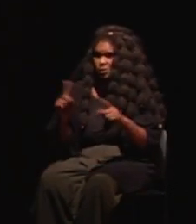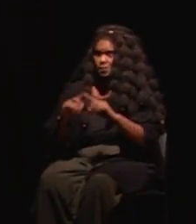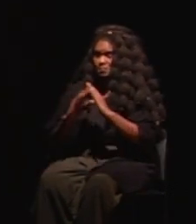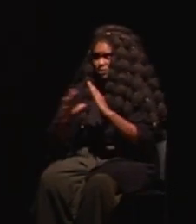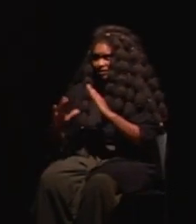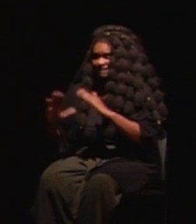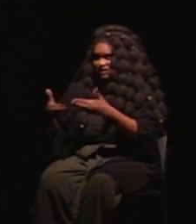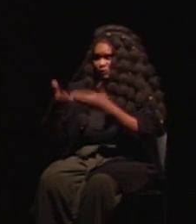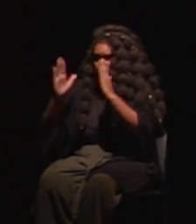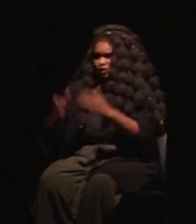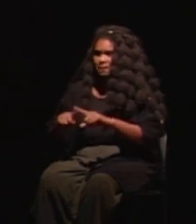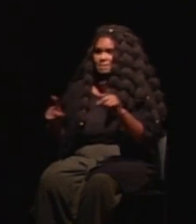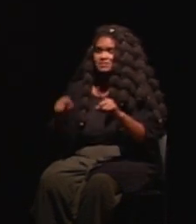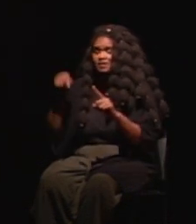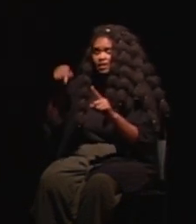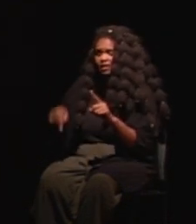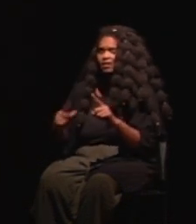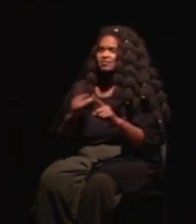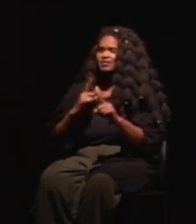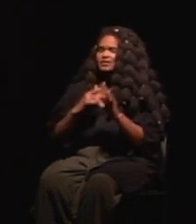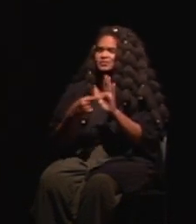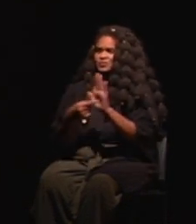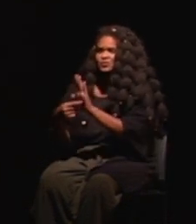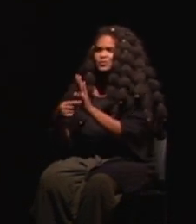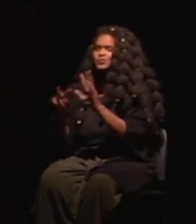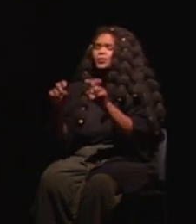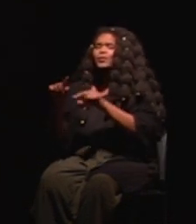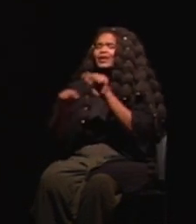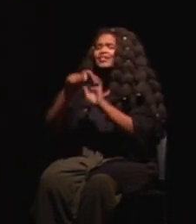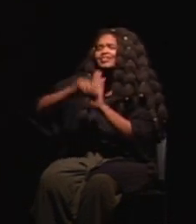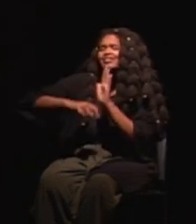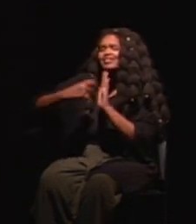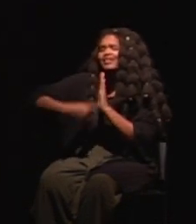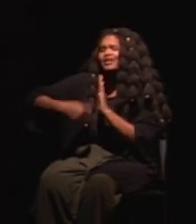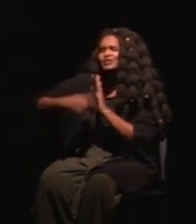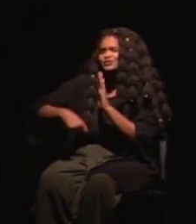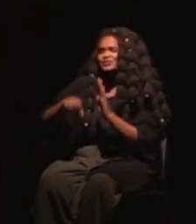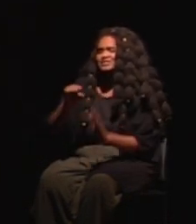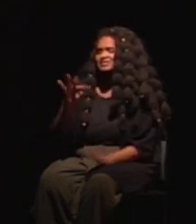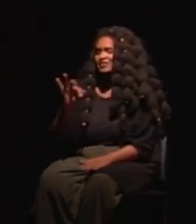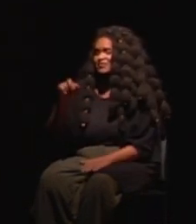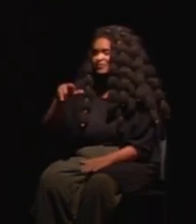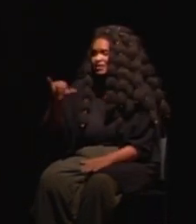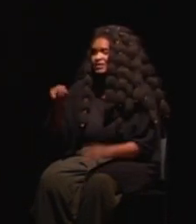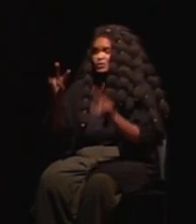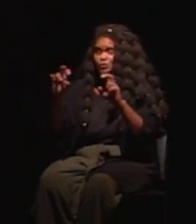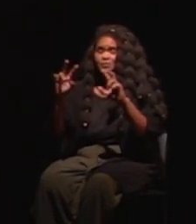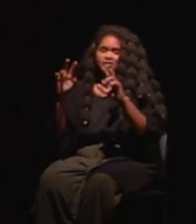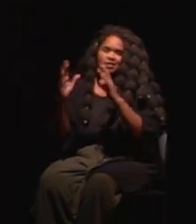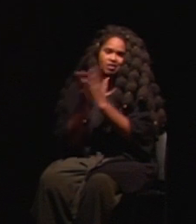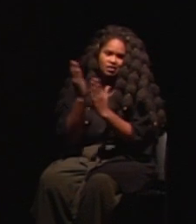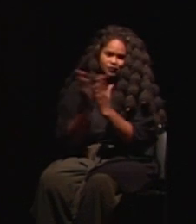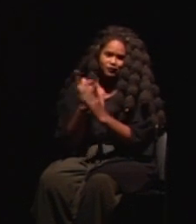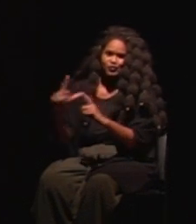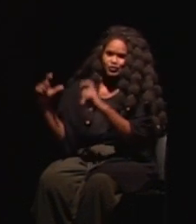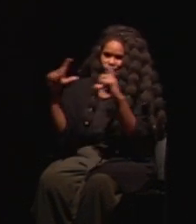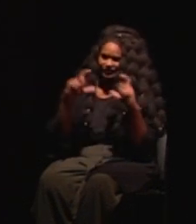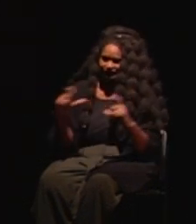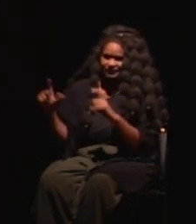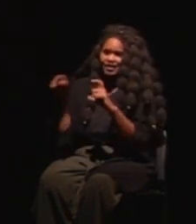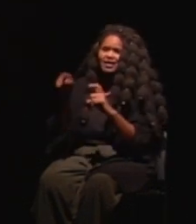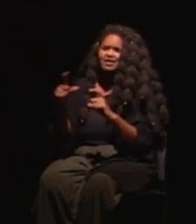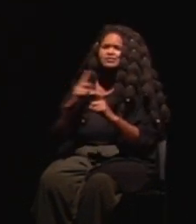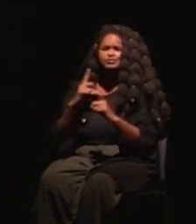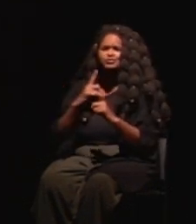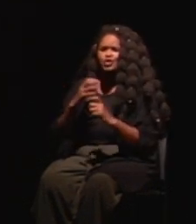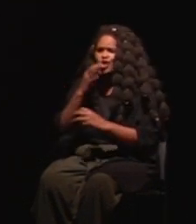a gente montou uma pequena exposição com alguns textos que a Stefania fez sobre livros de fotografia. Ela já tinha um pensamento